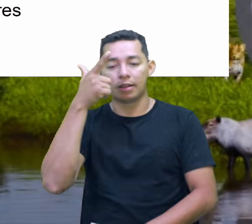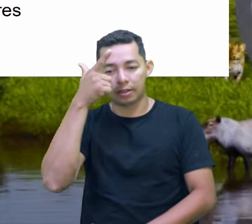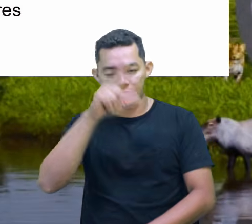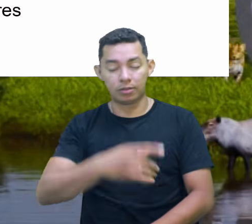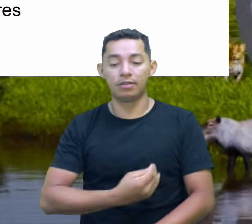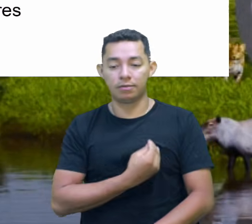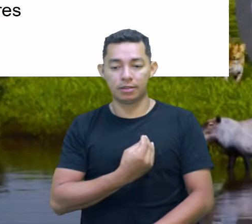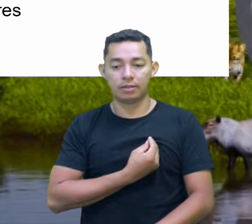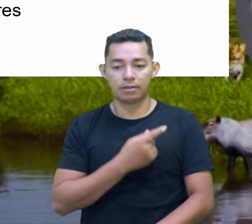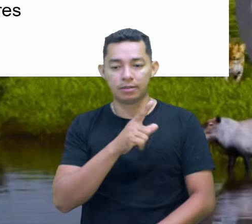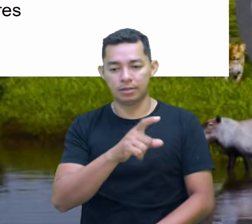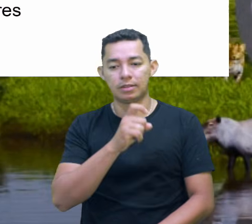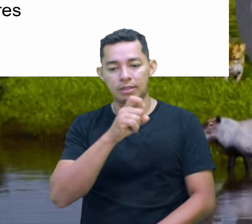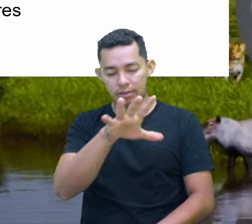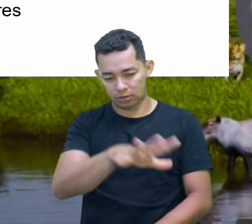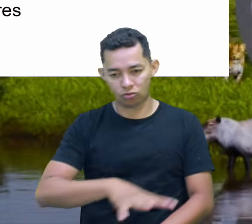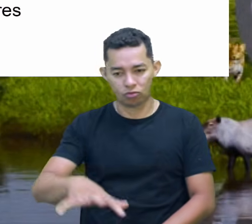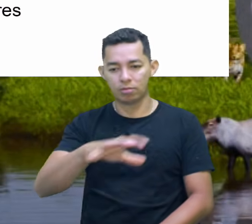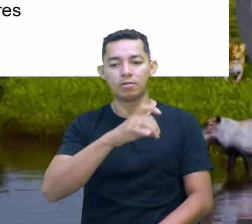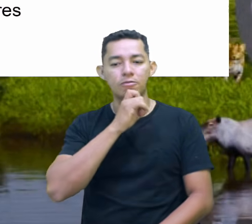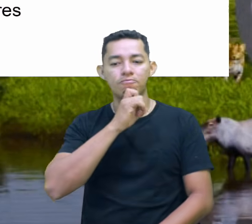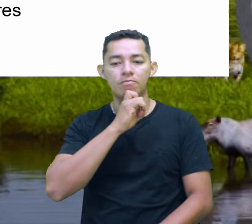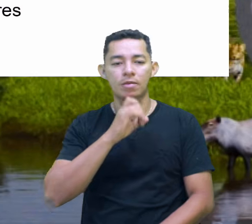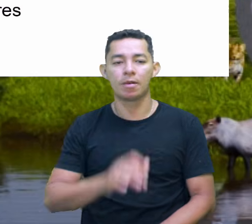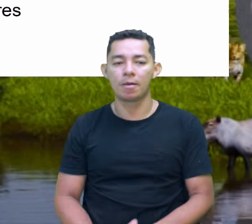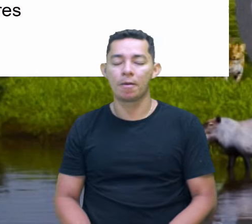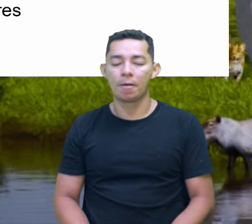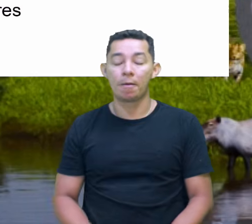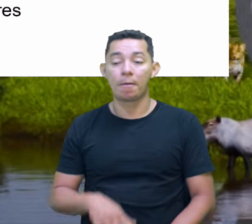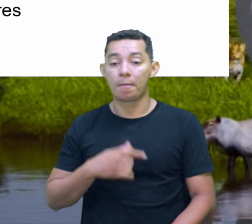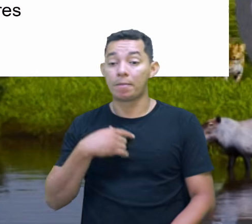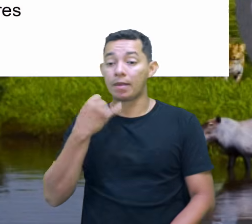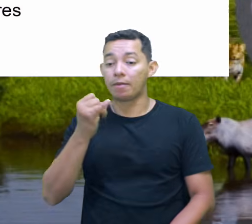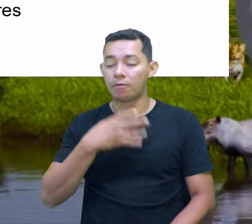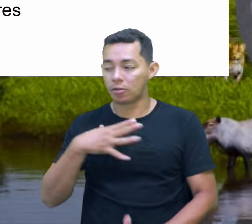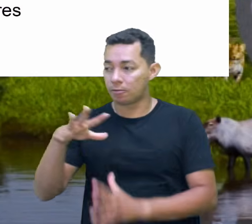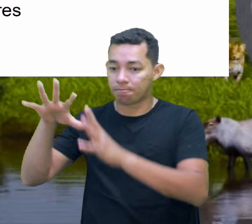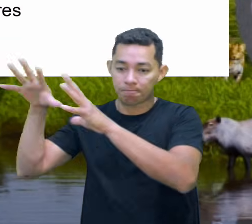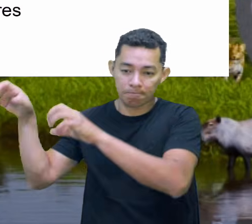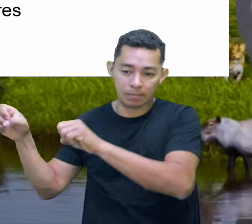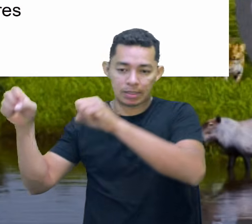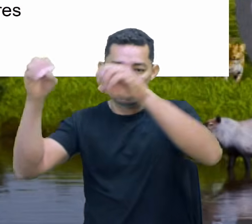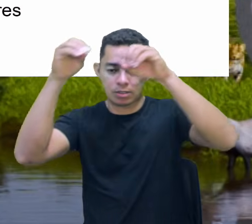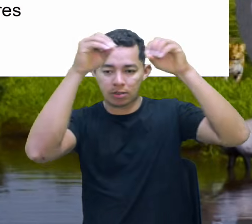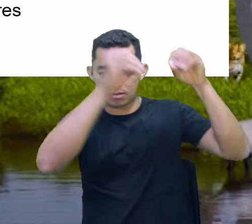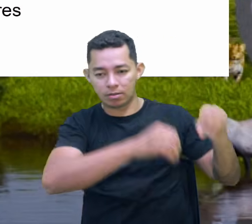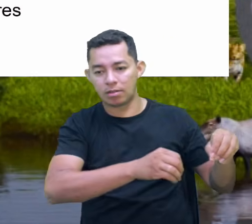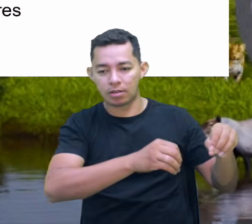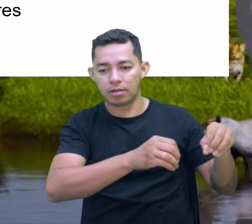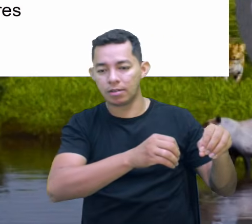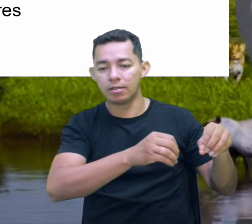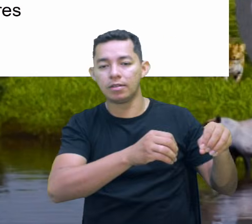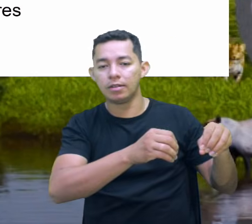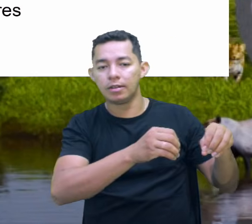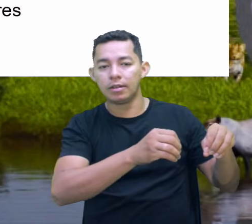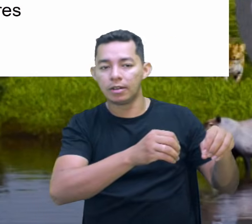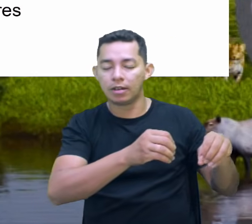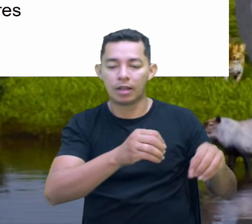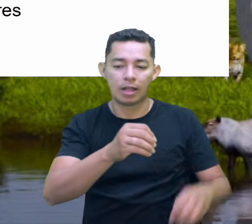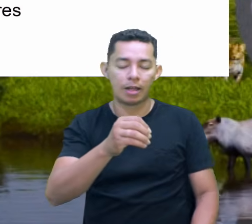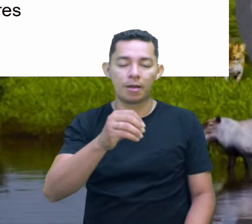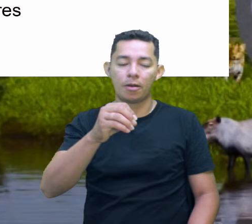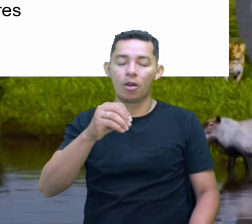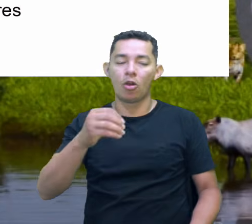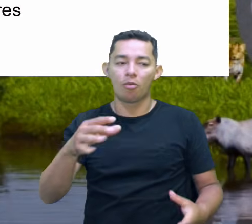lá, né? Se você trouxer um animal desse para um ambiente muito calor, de muito calor, com certeza ele vai